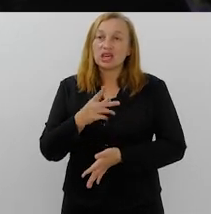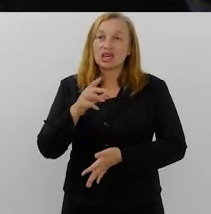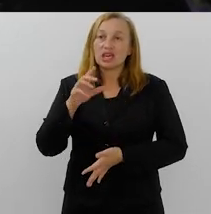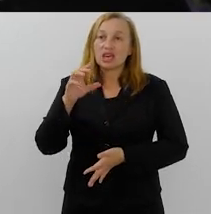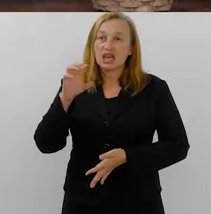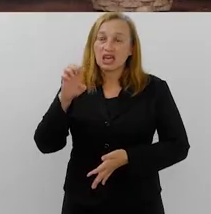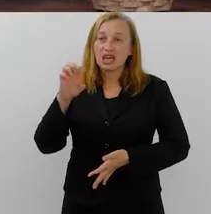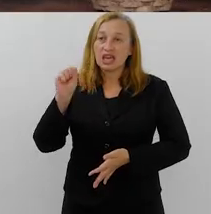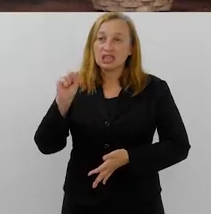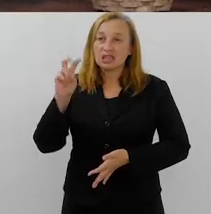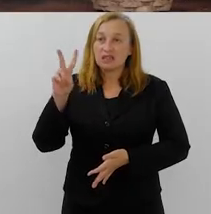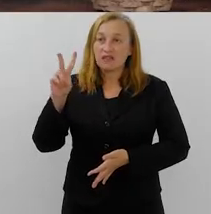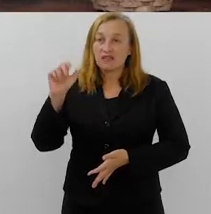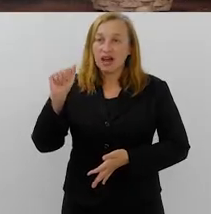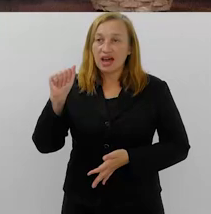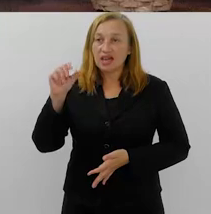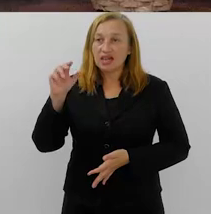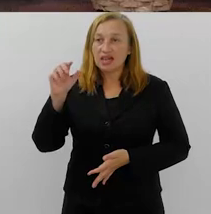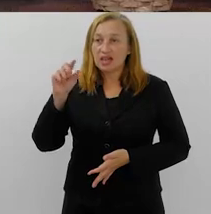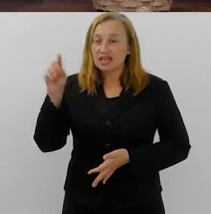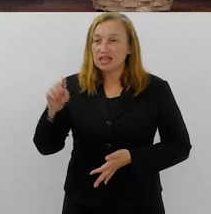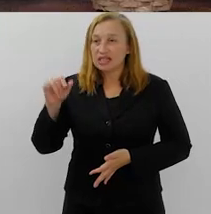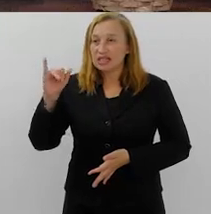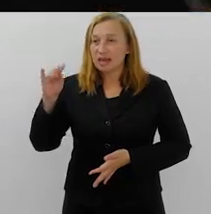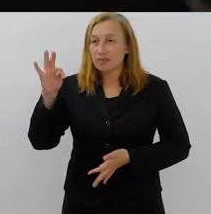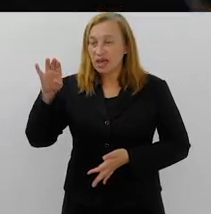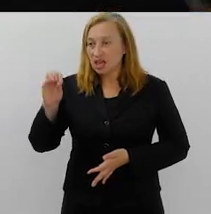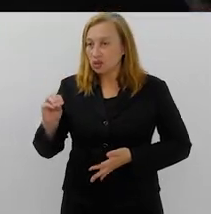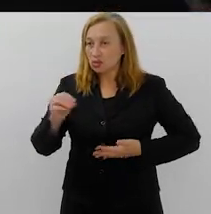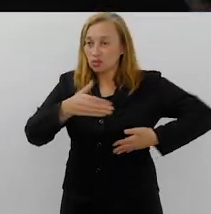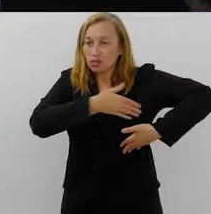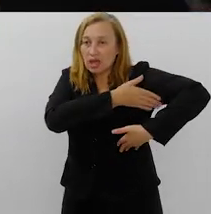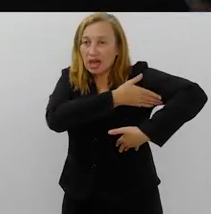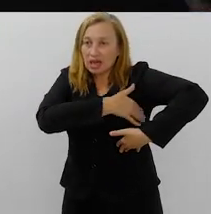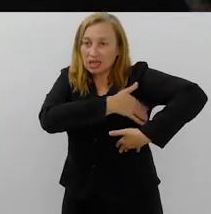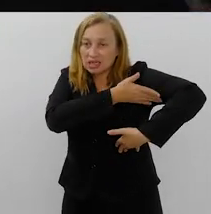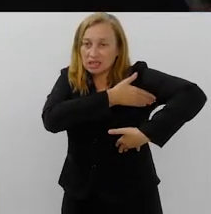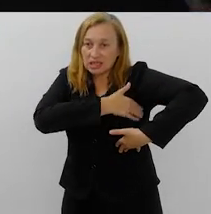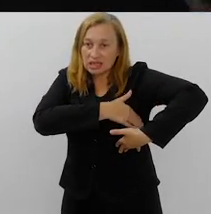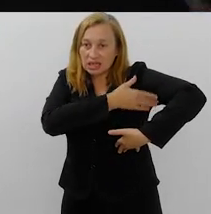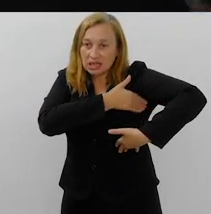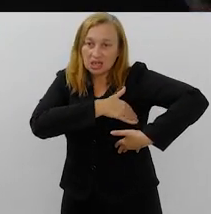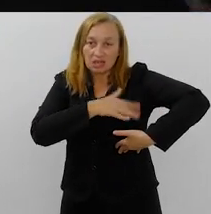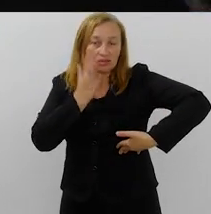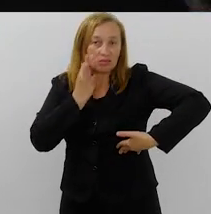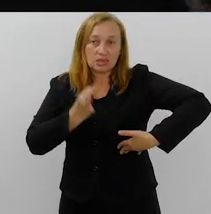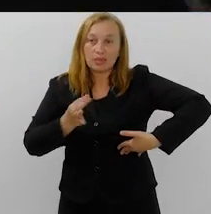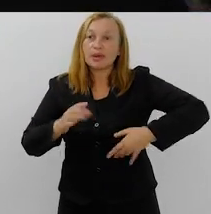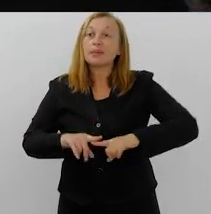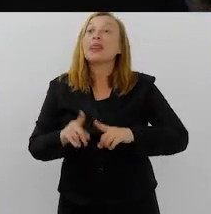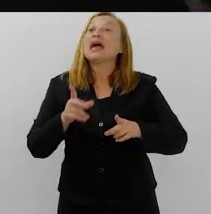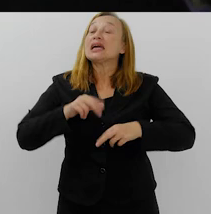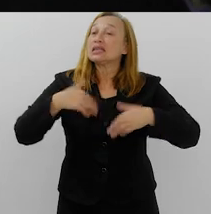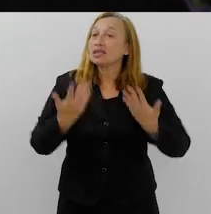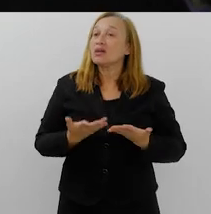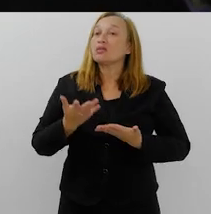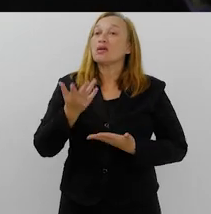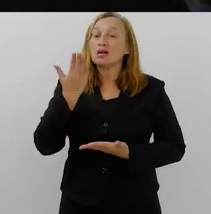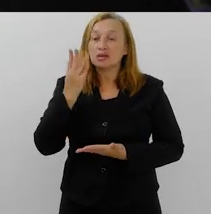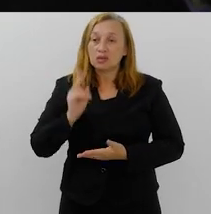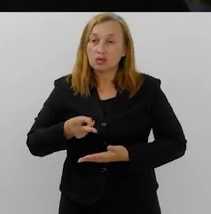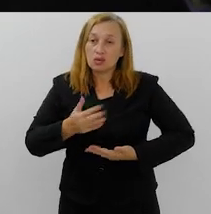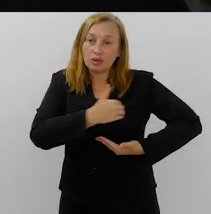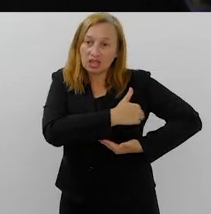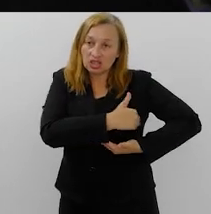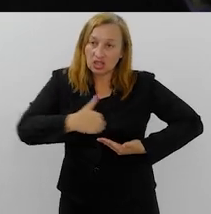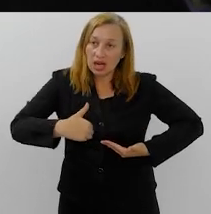também esvaziamento axilar eu tive que fazer o esvaziamento da axila que tava comprometida já então sempre sou